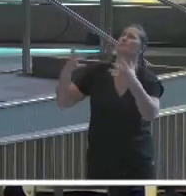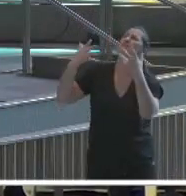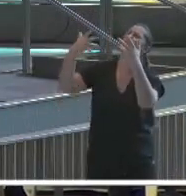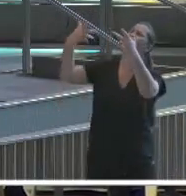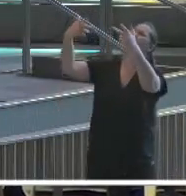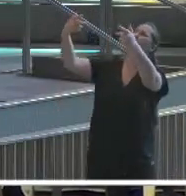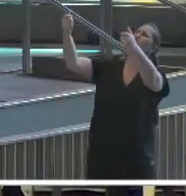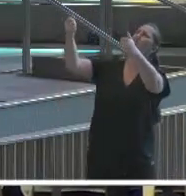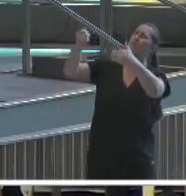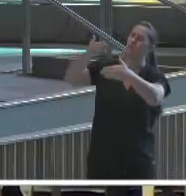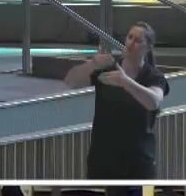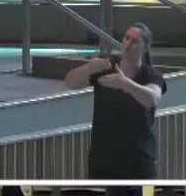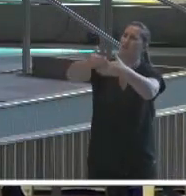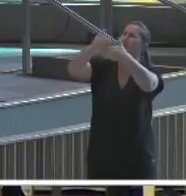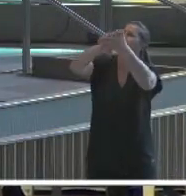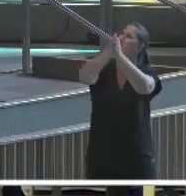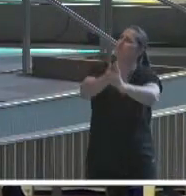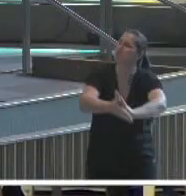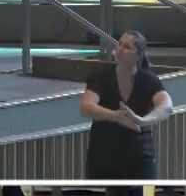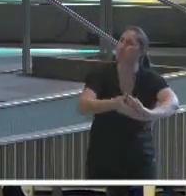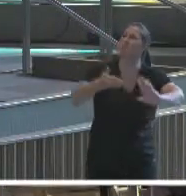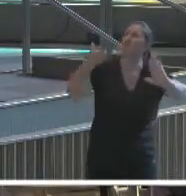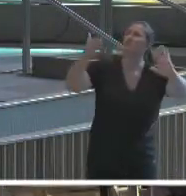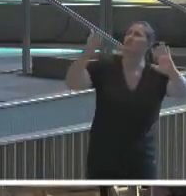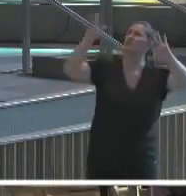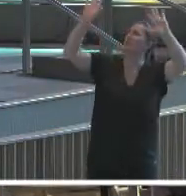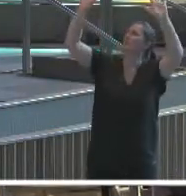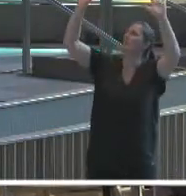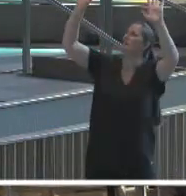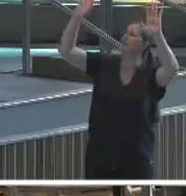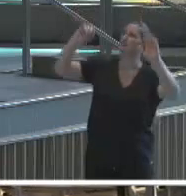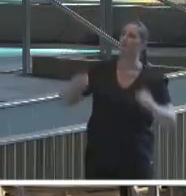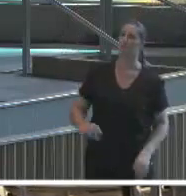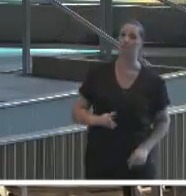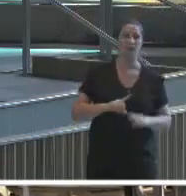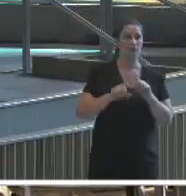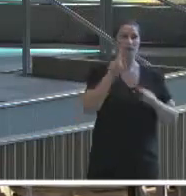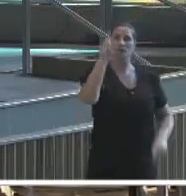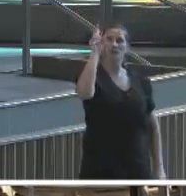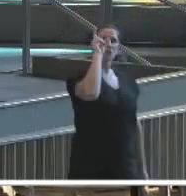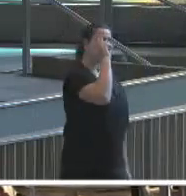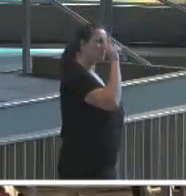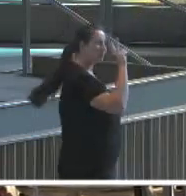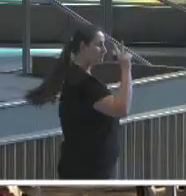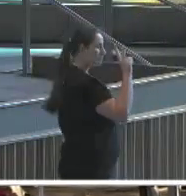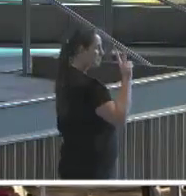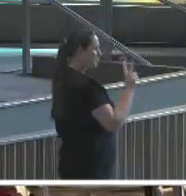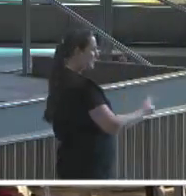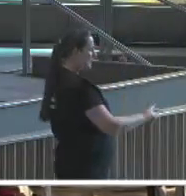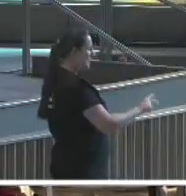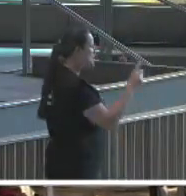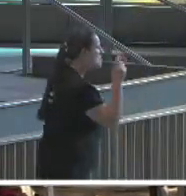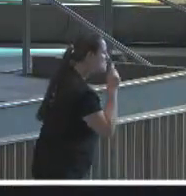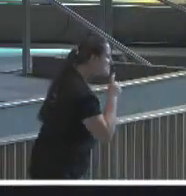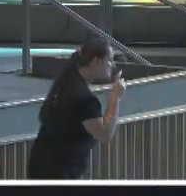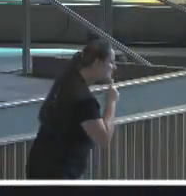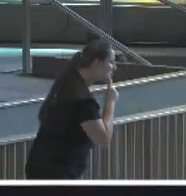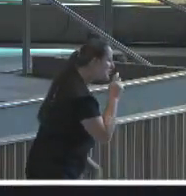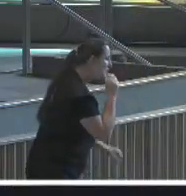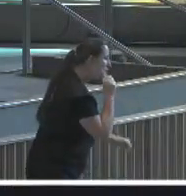as muralhas de Jericó caíram. Mas Deus olhava para ele e dizia assim: para de mentir,